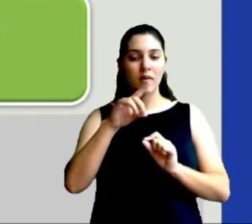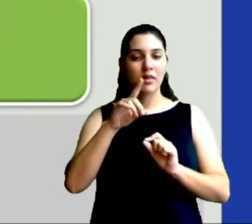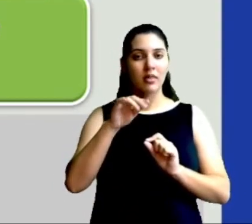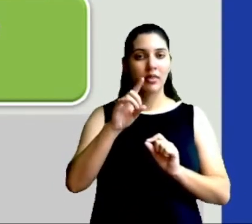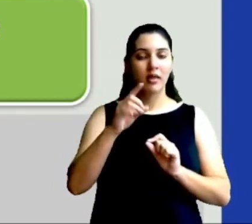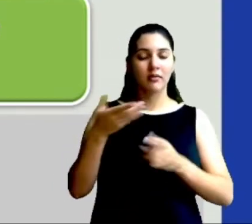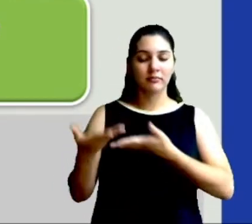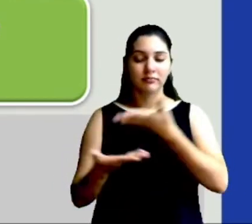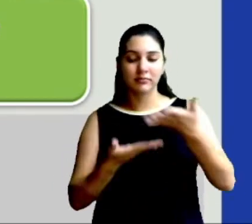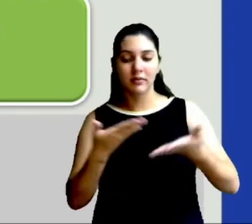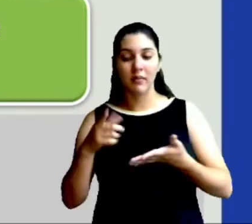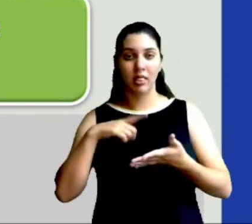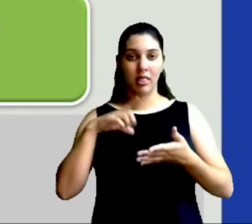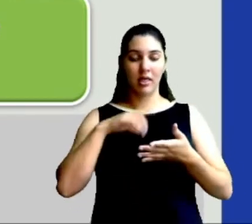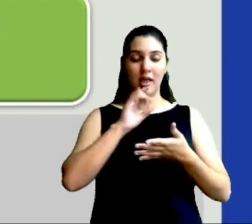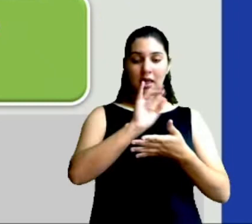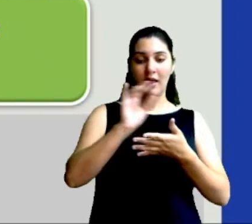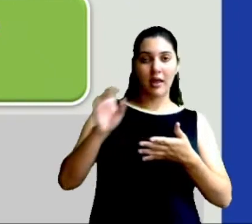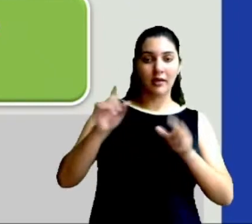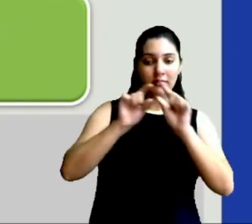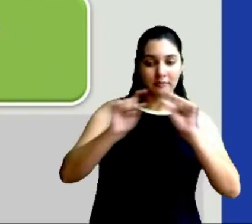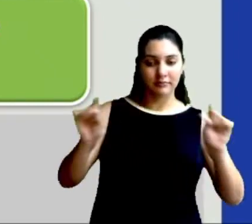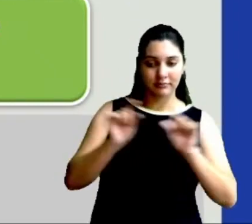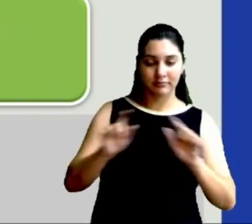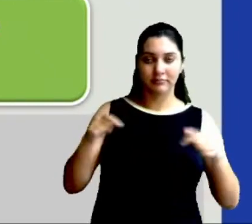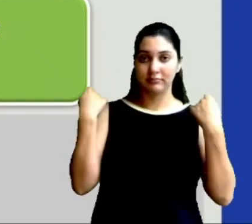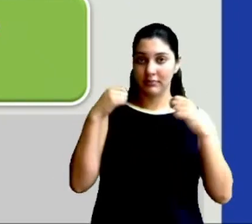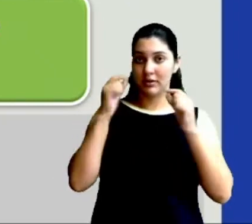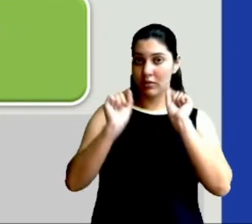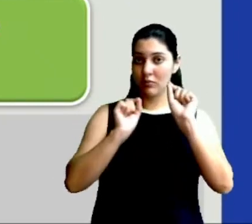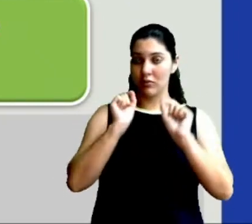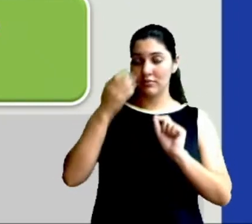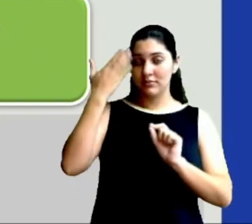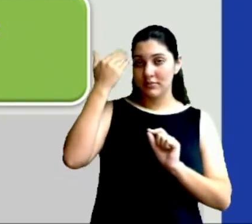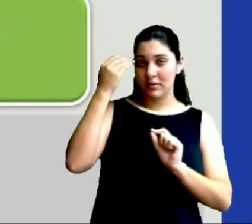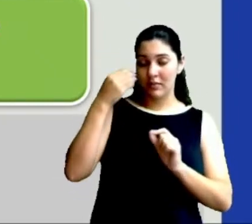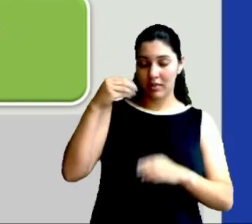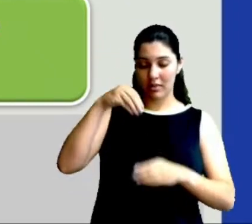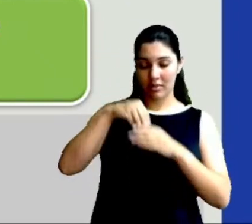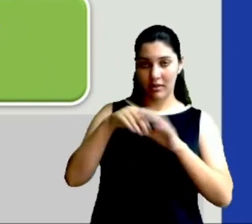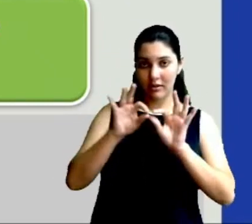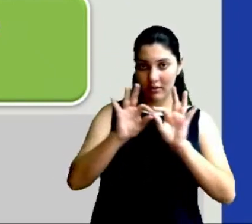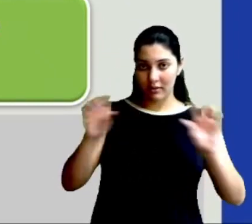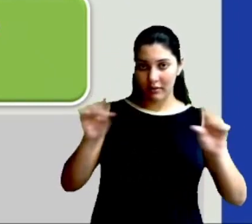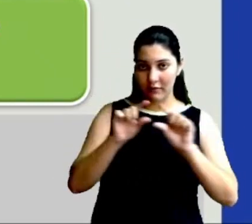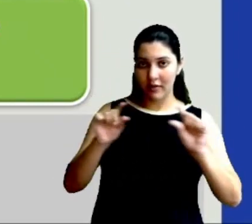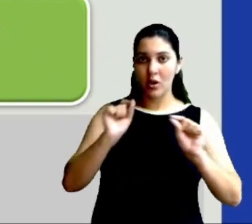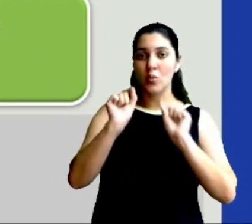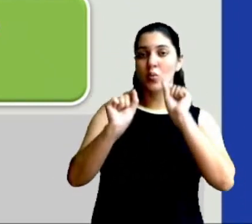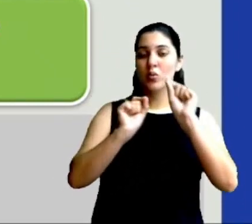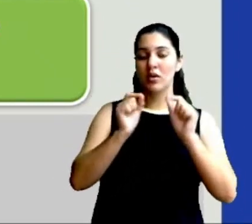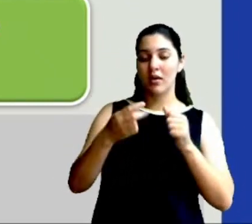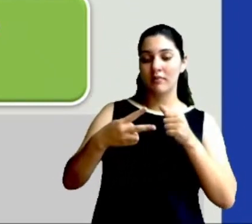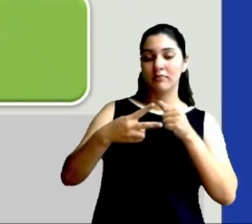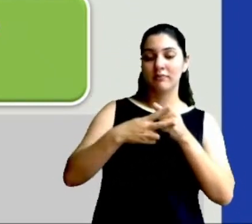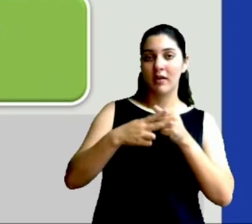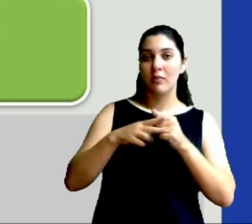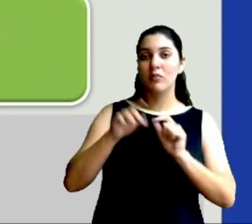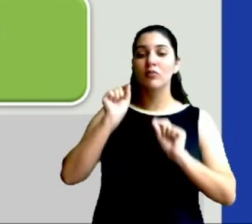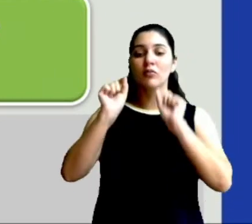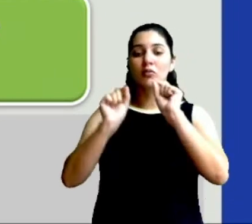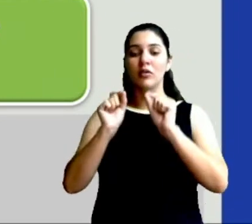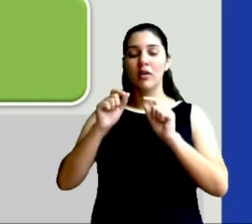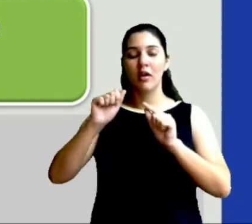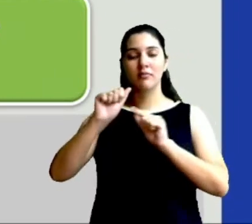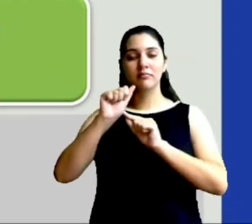entre cada componente da oração. Então, nós precisamos saber, dentro de uma frase, o que é um verbo, o que é